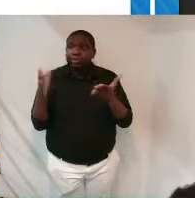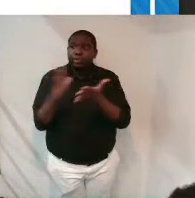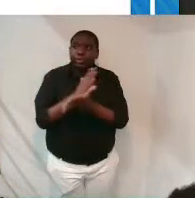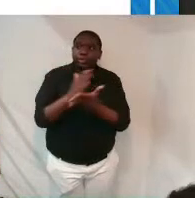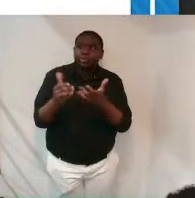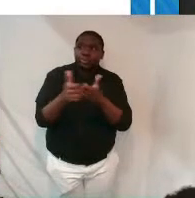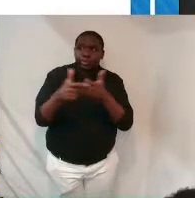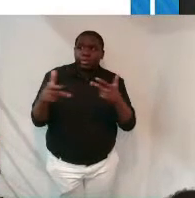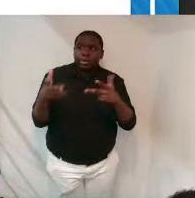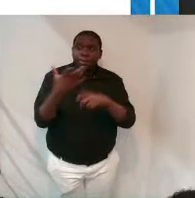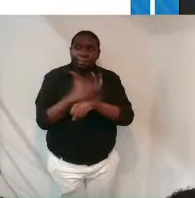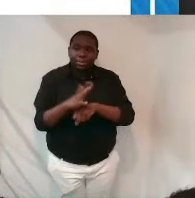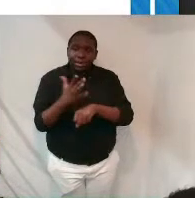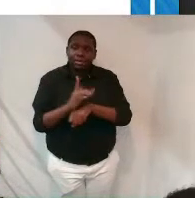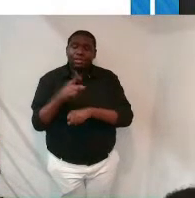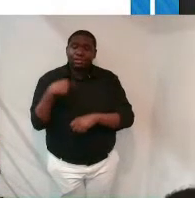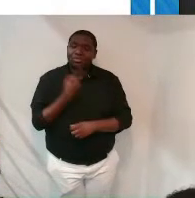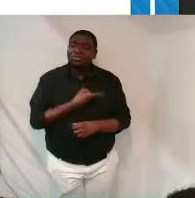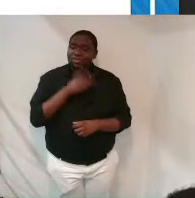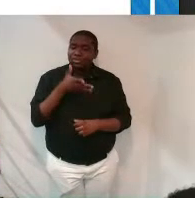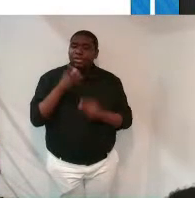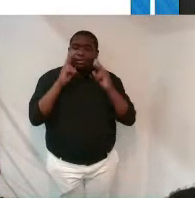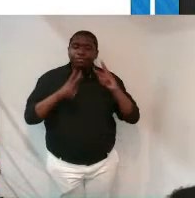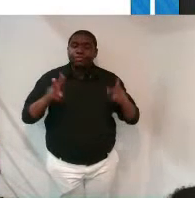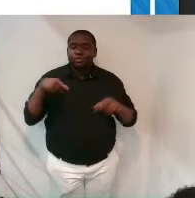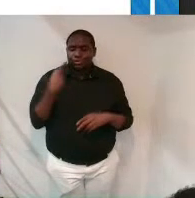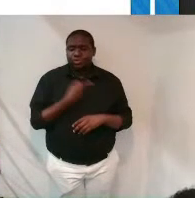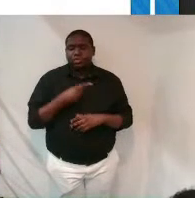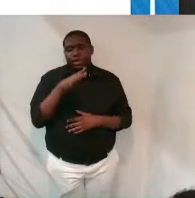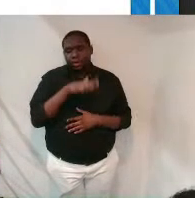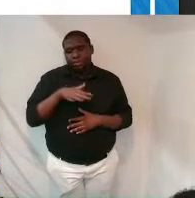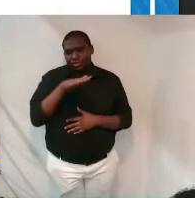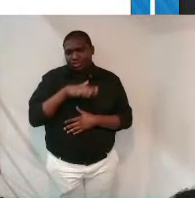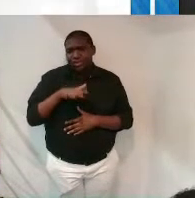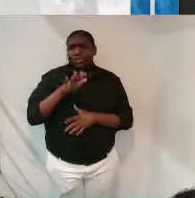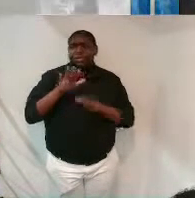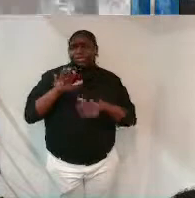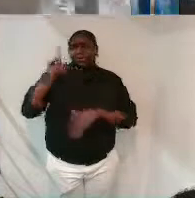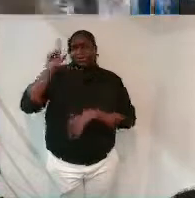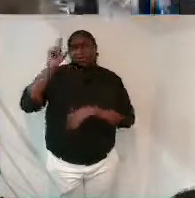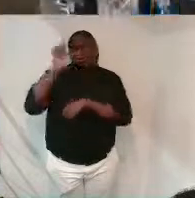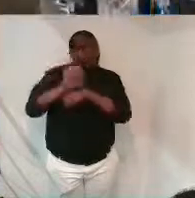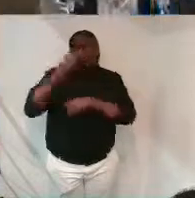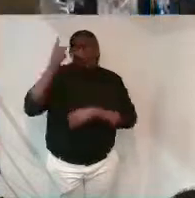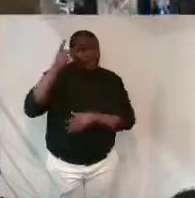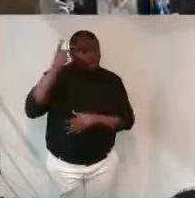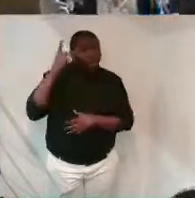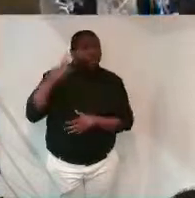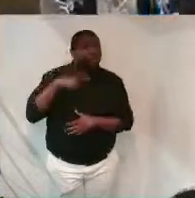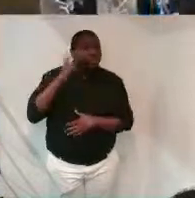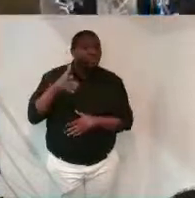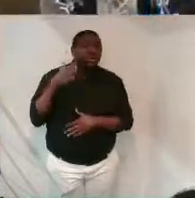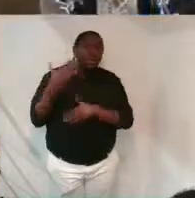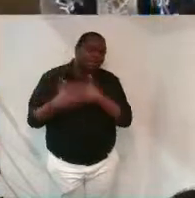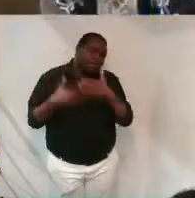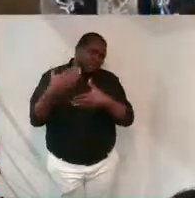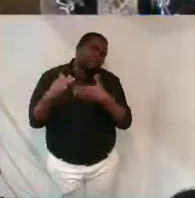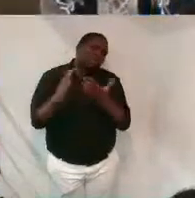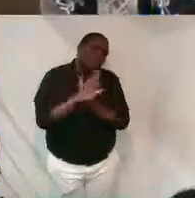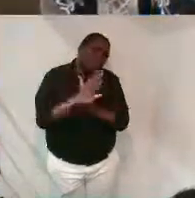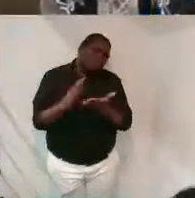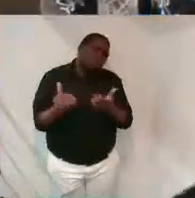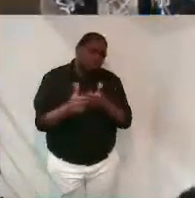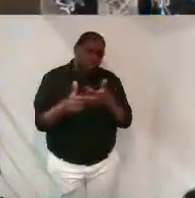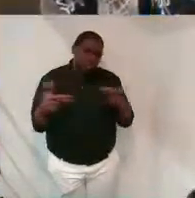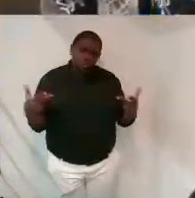nós já enfrentamos na nossa região. O Estado de São Paulo, apesar de avançado em alguns aspectos, acaba sendo